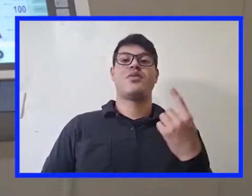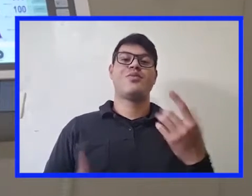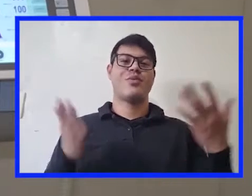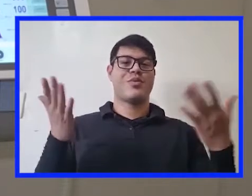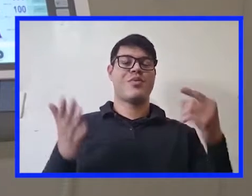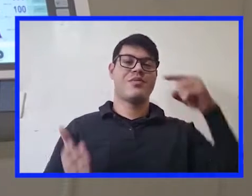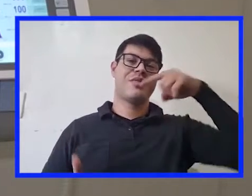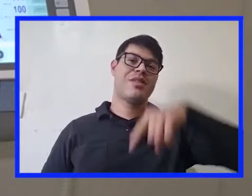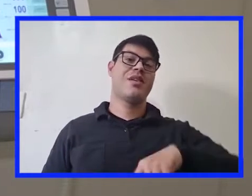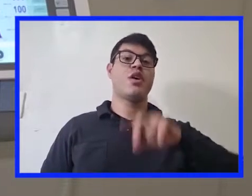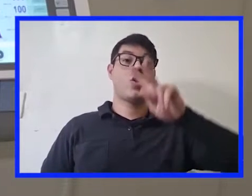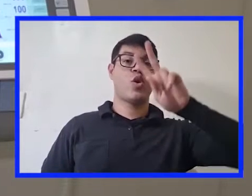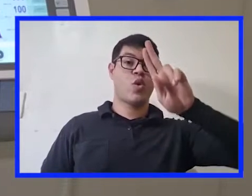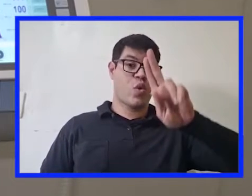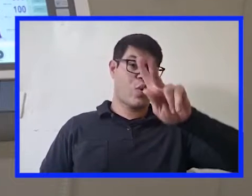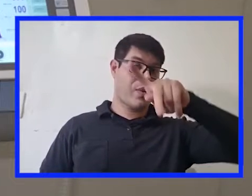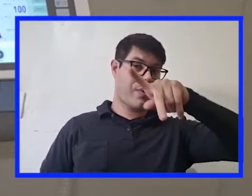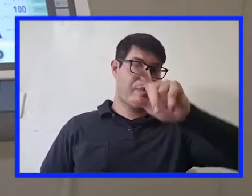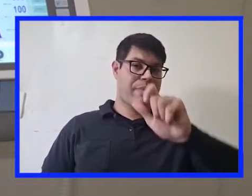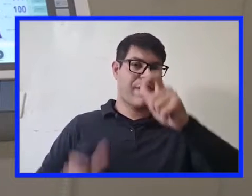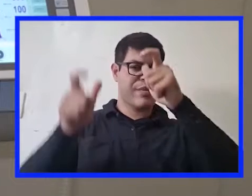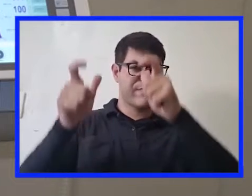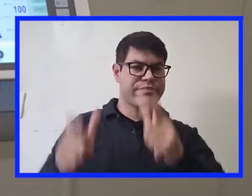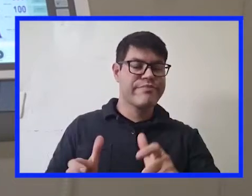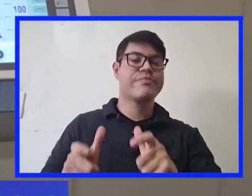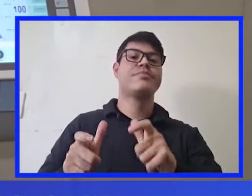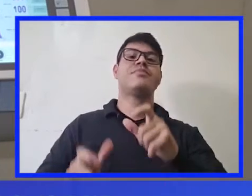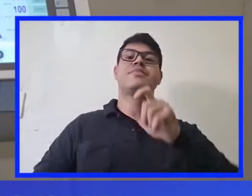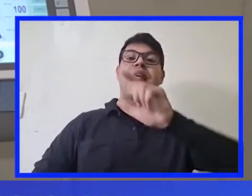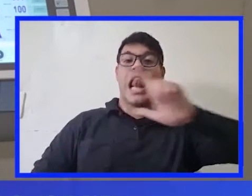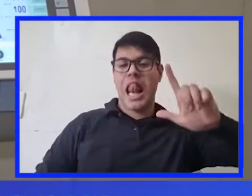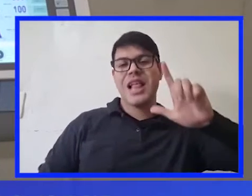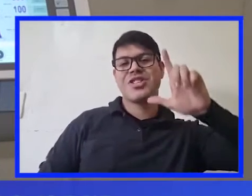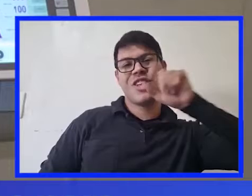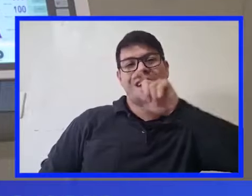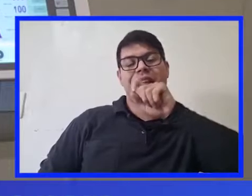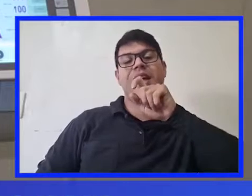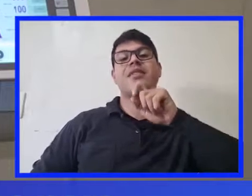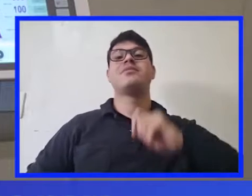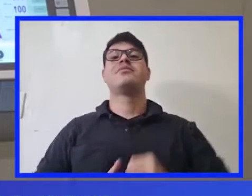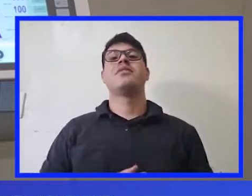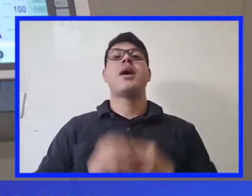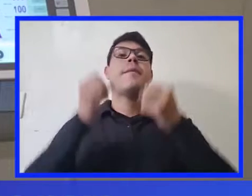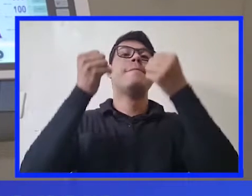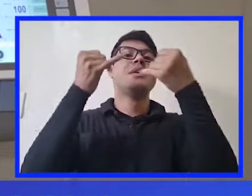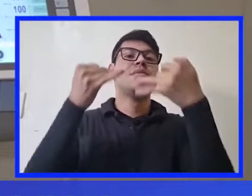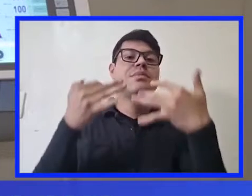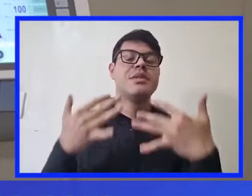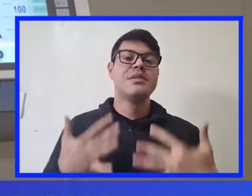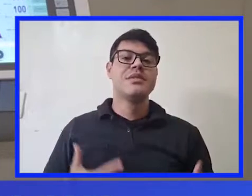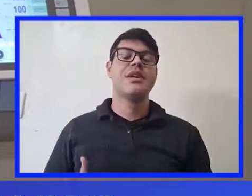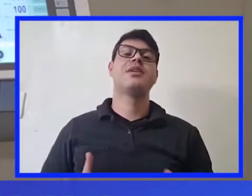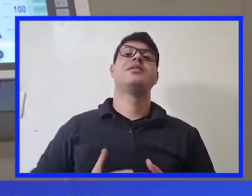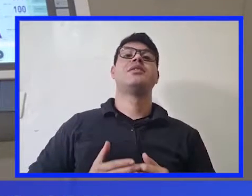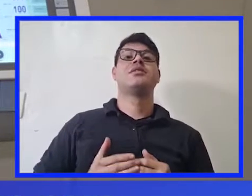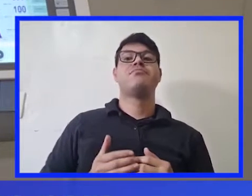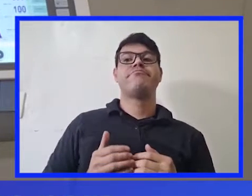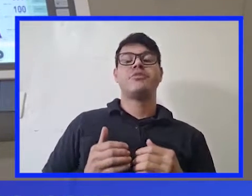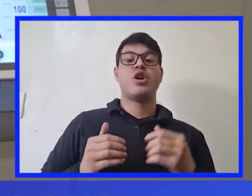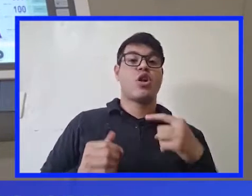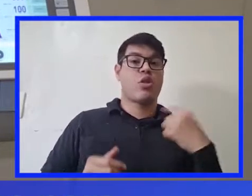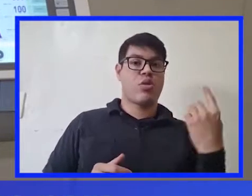Nós estamos aqui na UPA, aqui da região leste da cidade, e hoje nós estamos